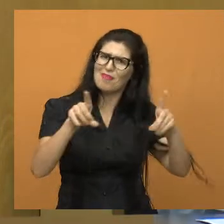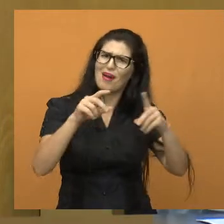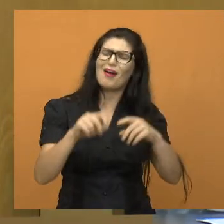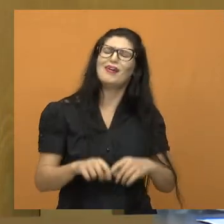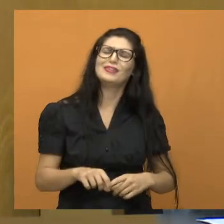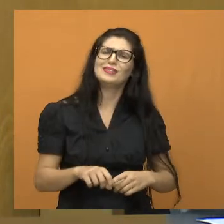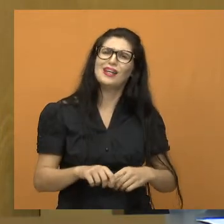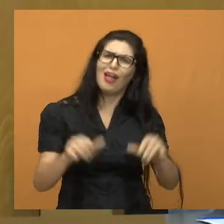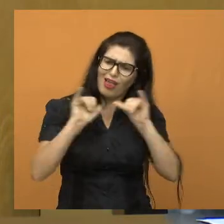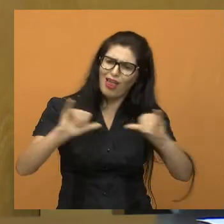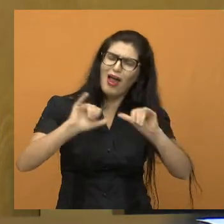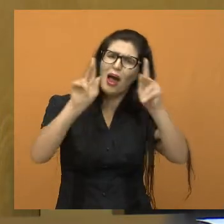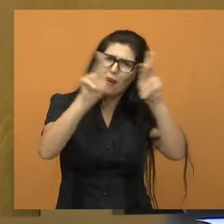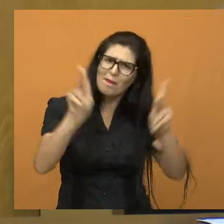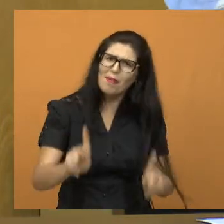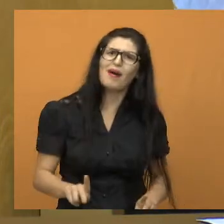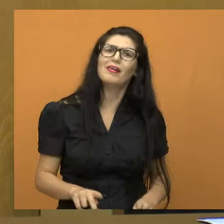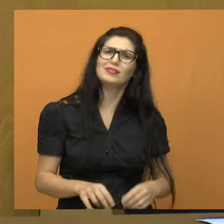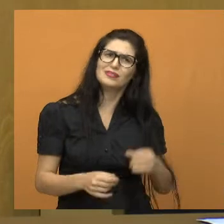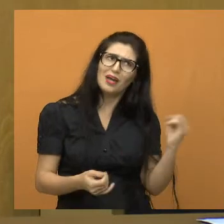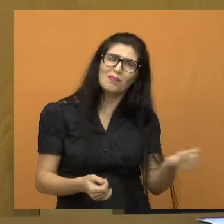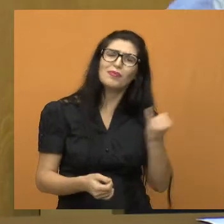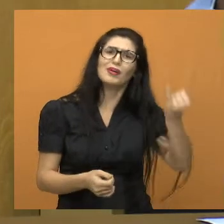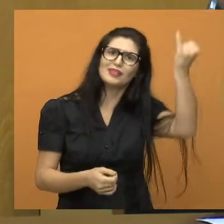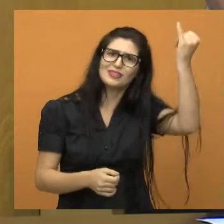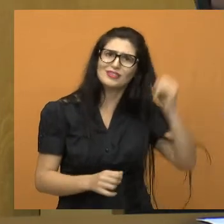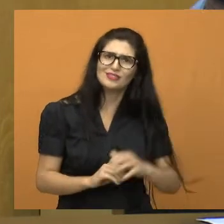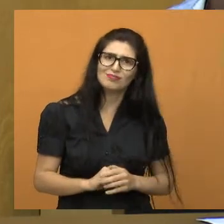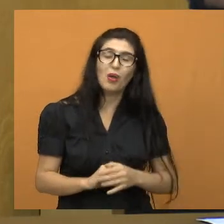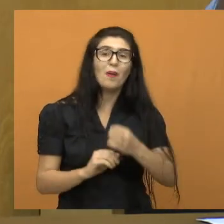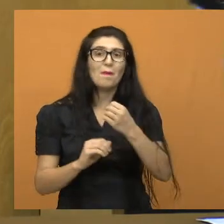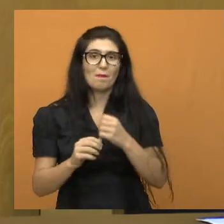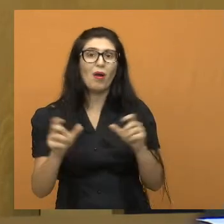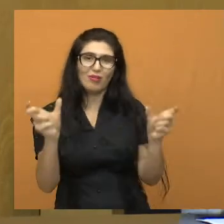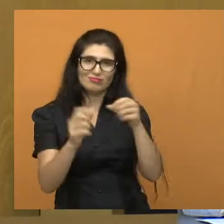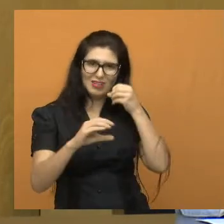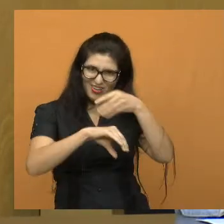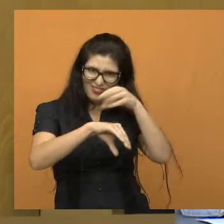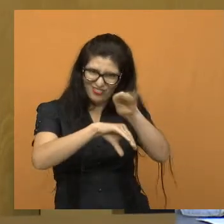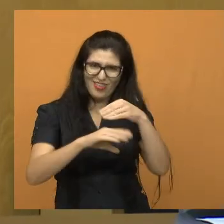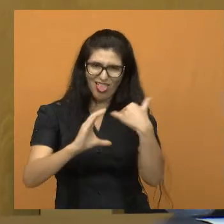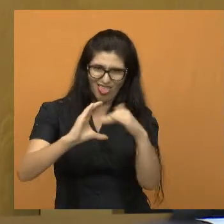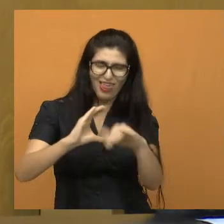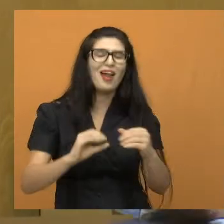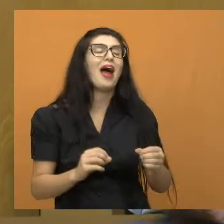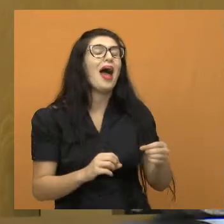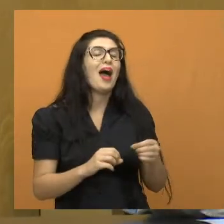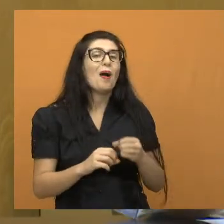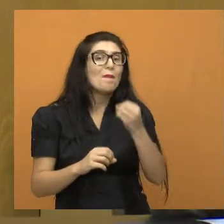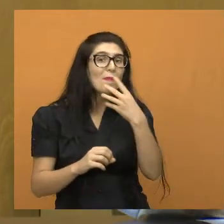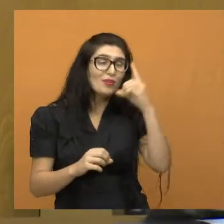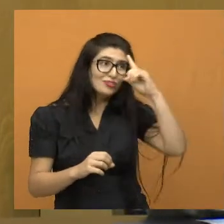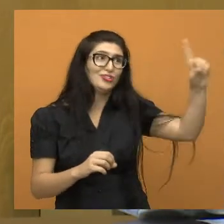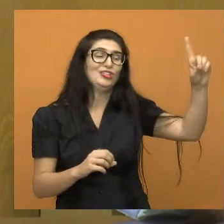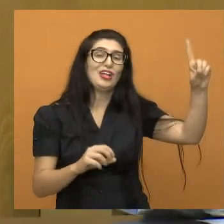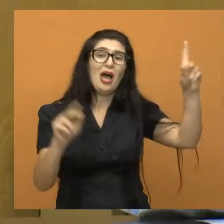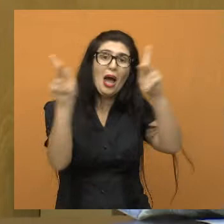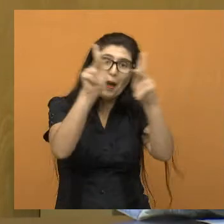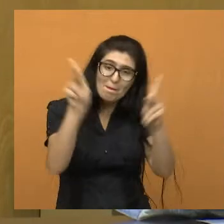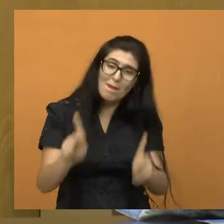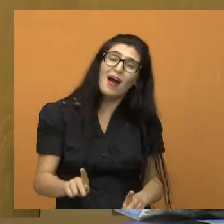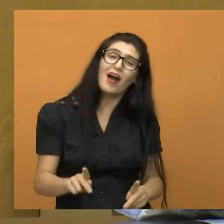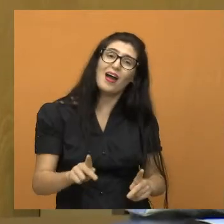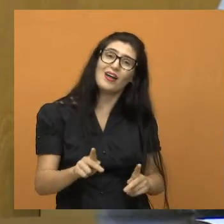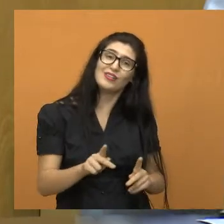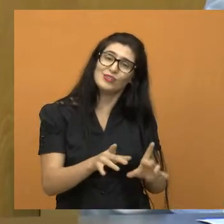correspondências eletrônicas vai assim: bom dia, a paz esteja com você. Porque é um desejo que nós temos que